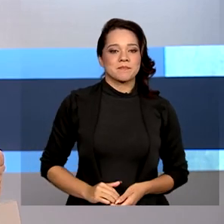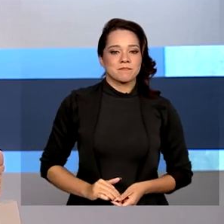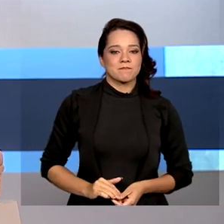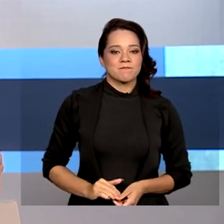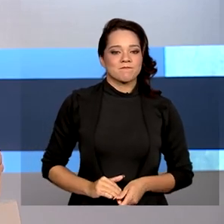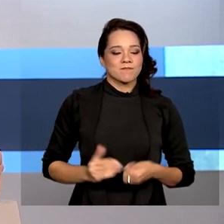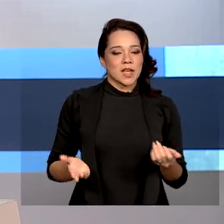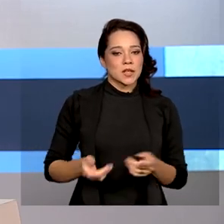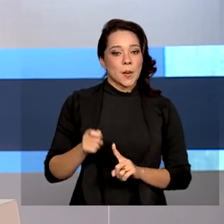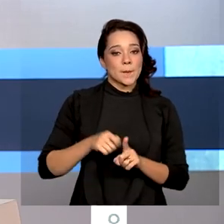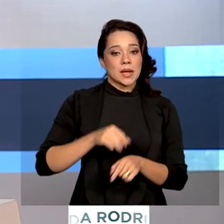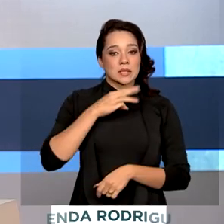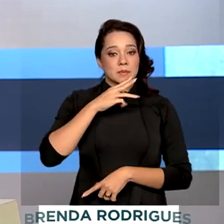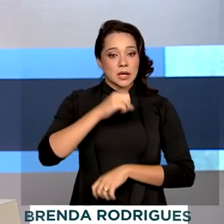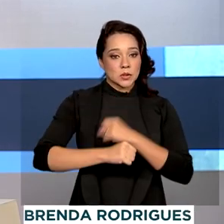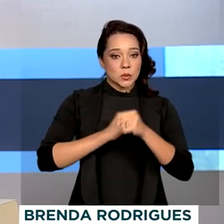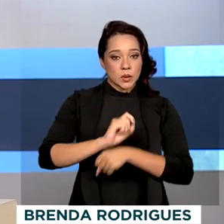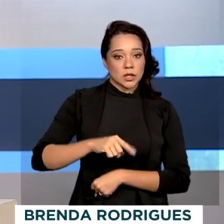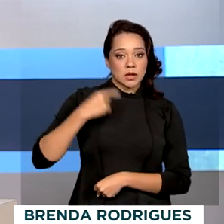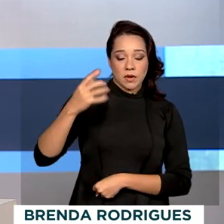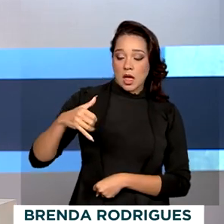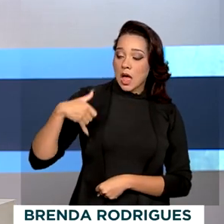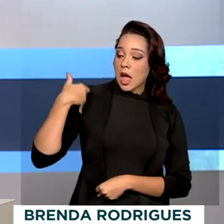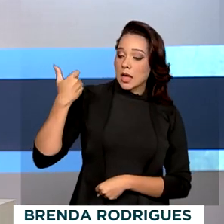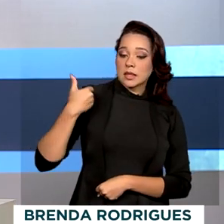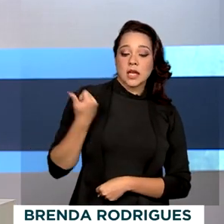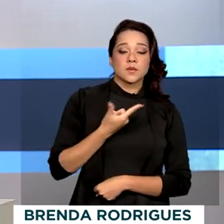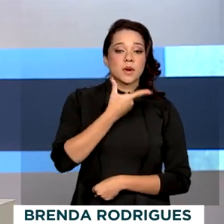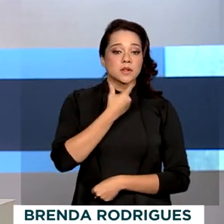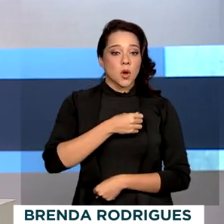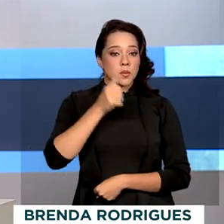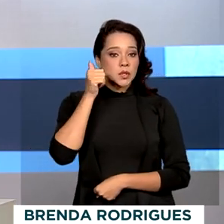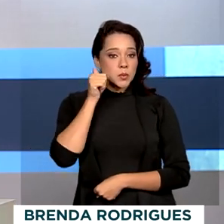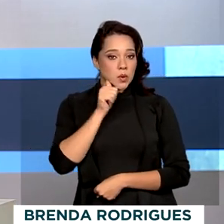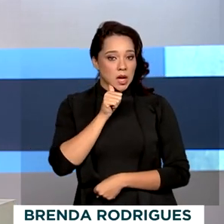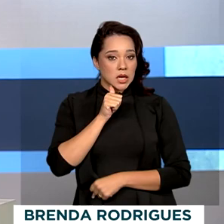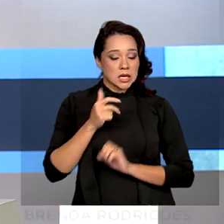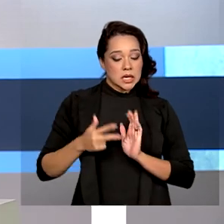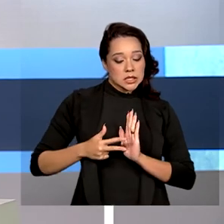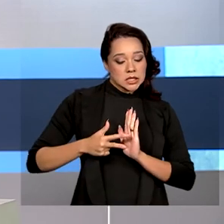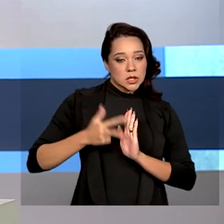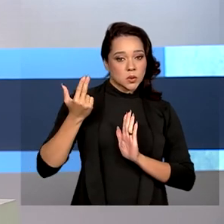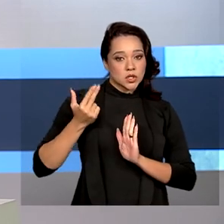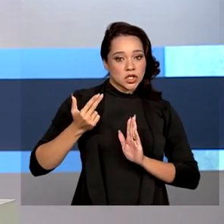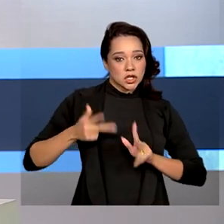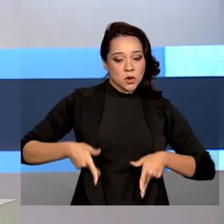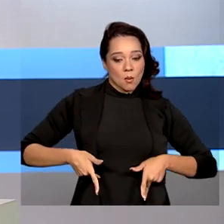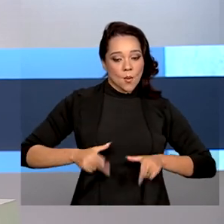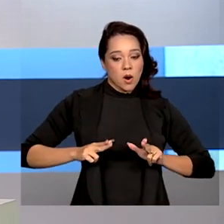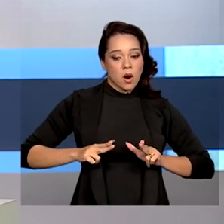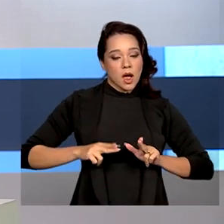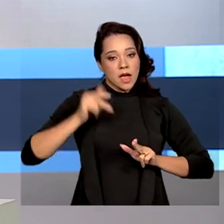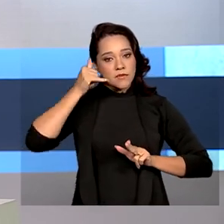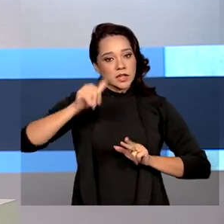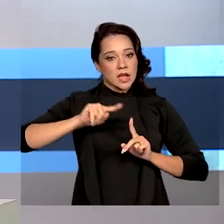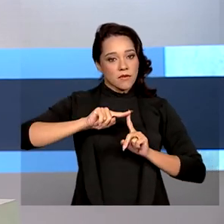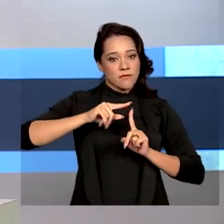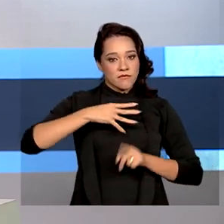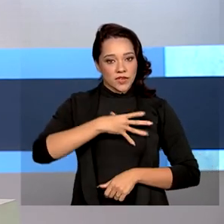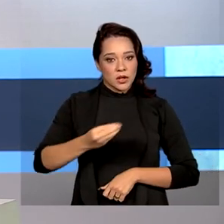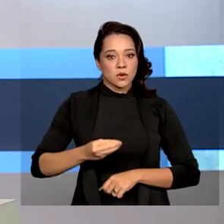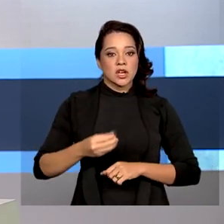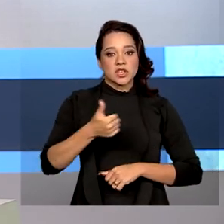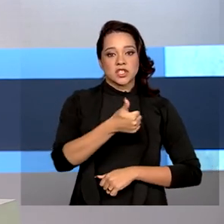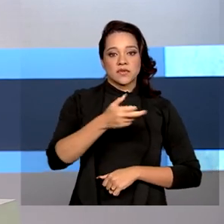a partir de março do ano que vem a idade mínima para homens e mulheres fazerem cirurgia de esterilização cai de 25 para